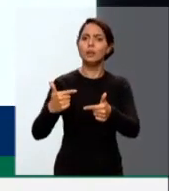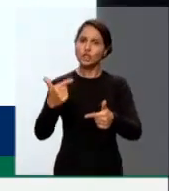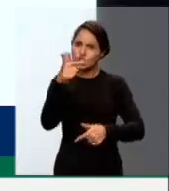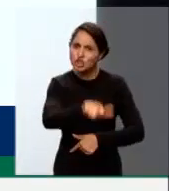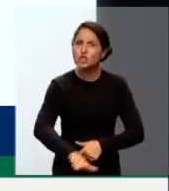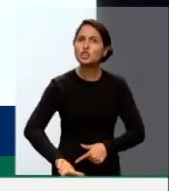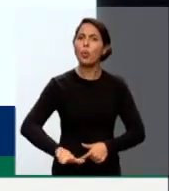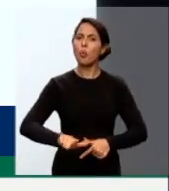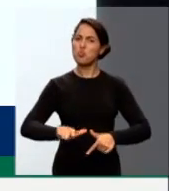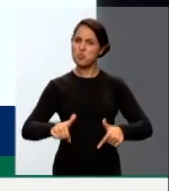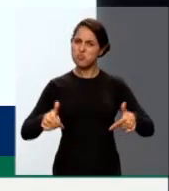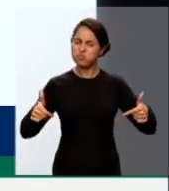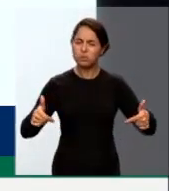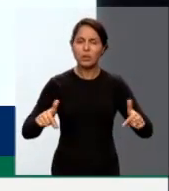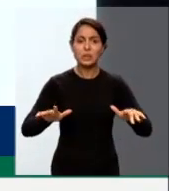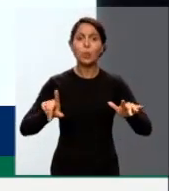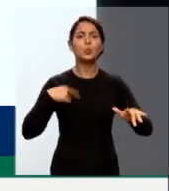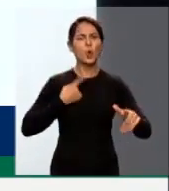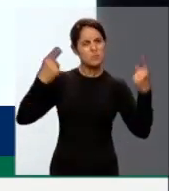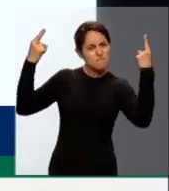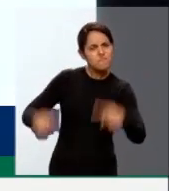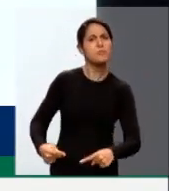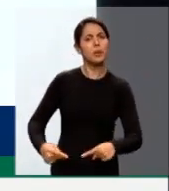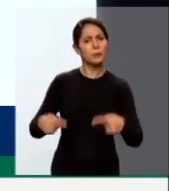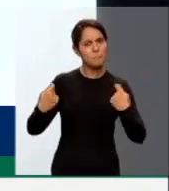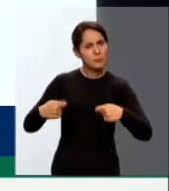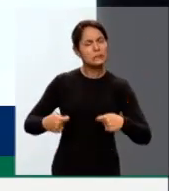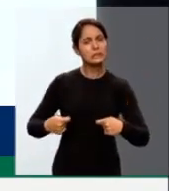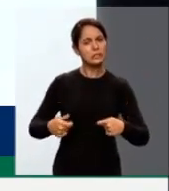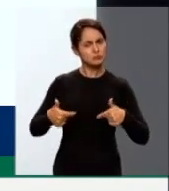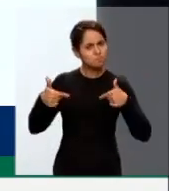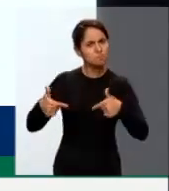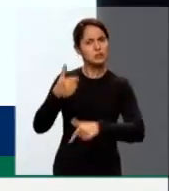E é preciso enfrentar esse quadro. A gente, infelizmente, a